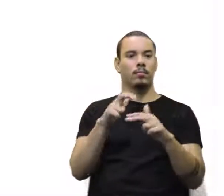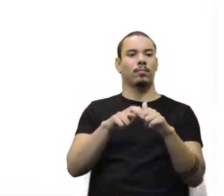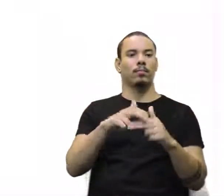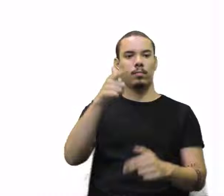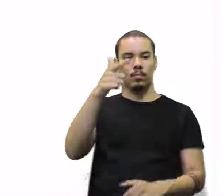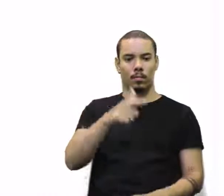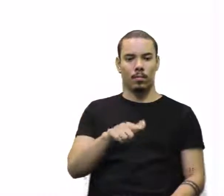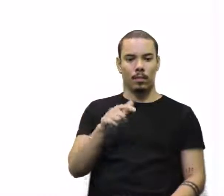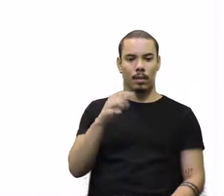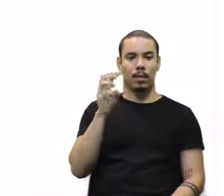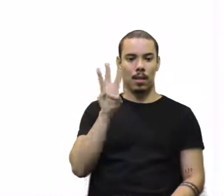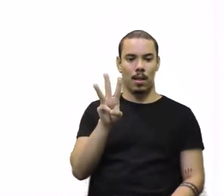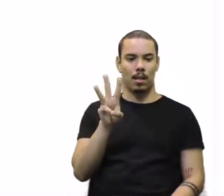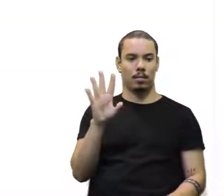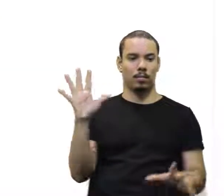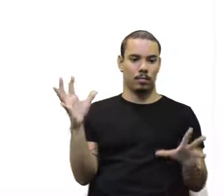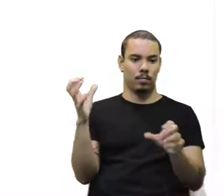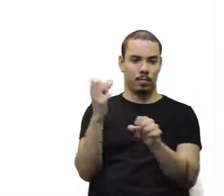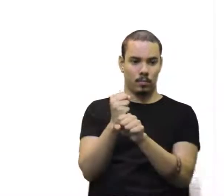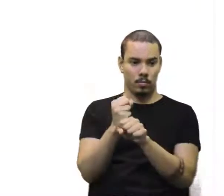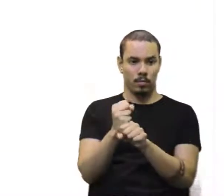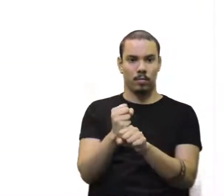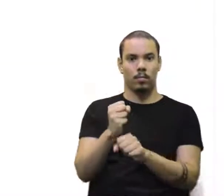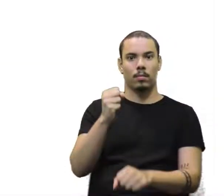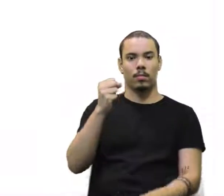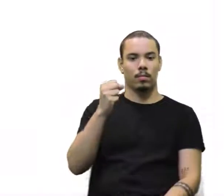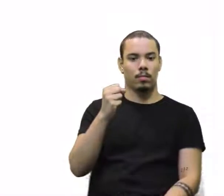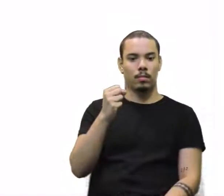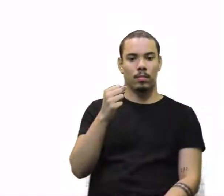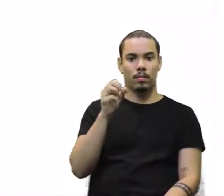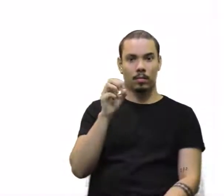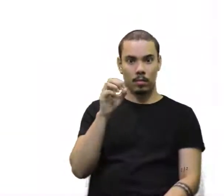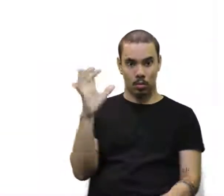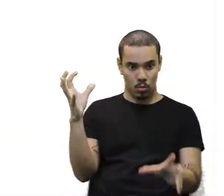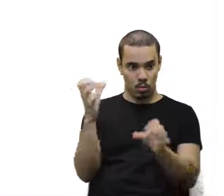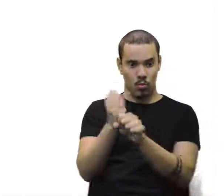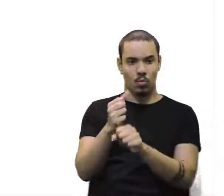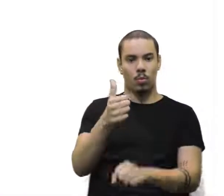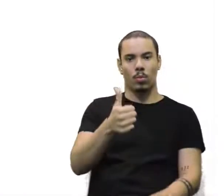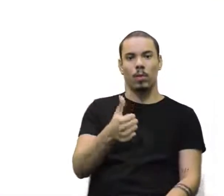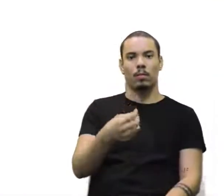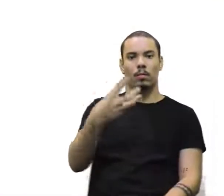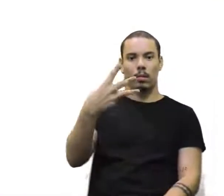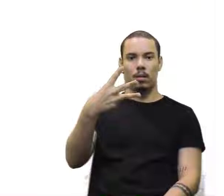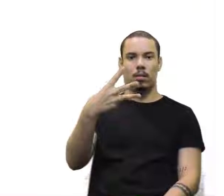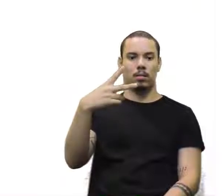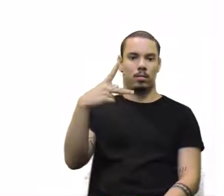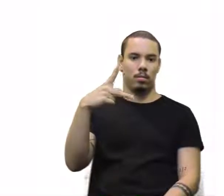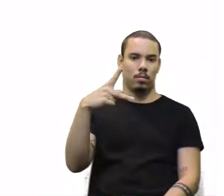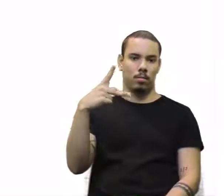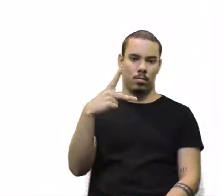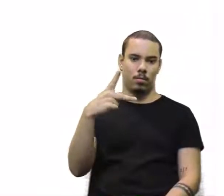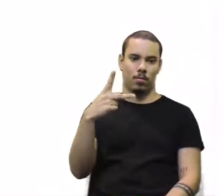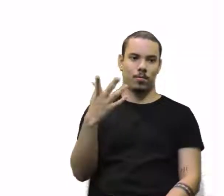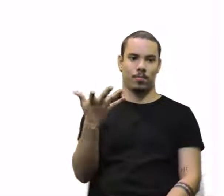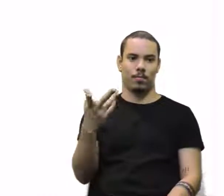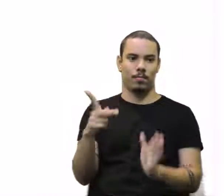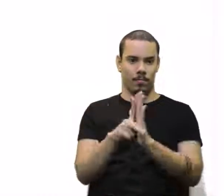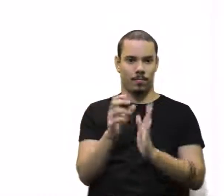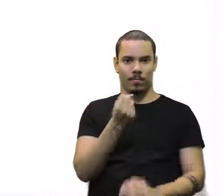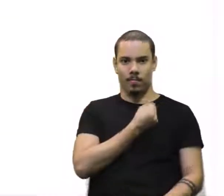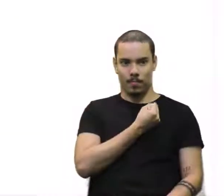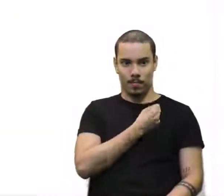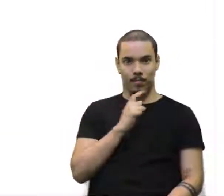mais 13 pontos, que configurou um total, mais 3 pontos, perdão, que configurou um total de 13 pontos